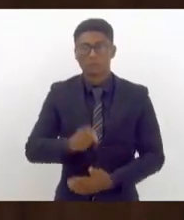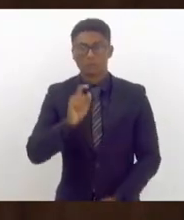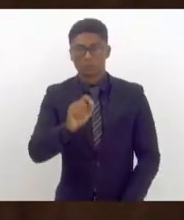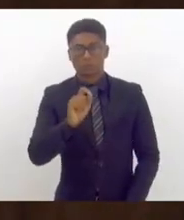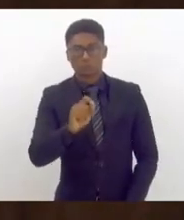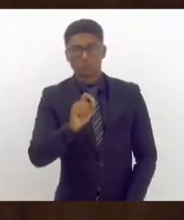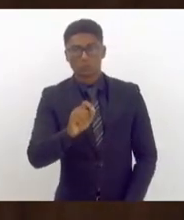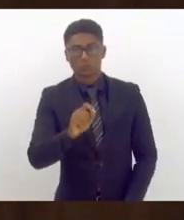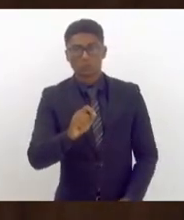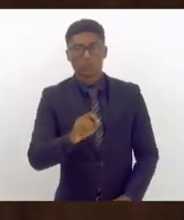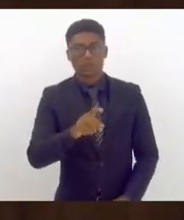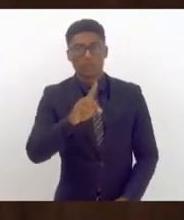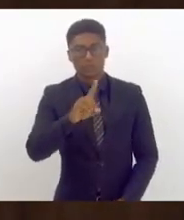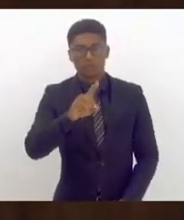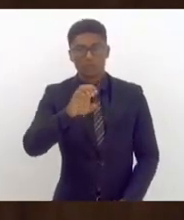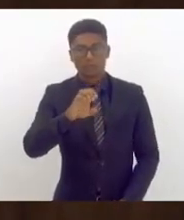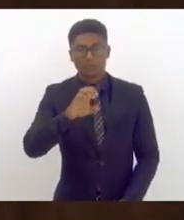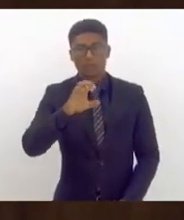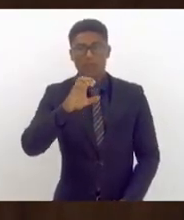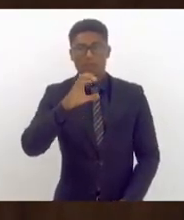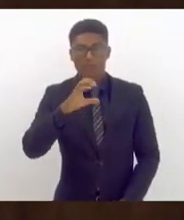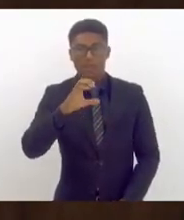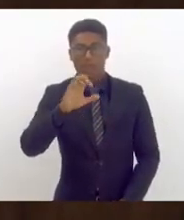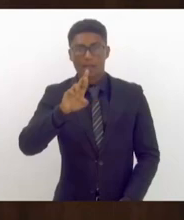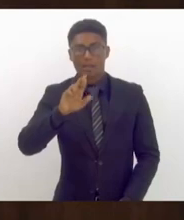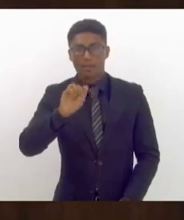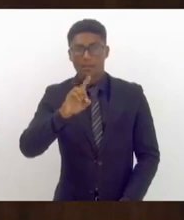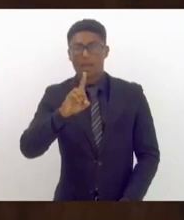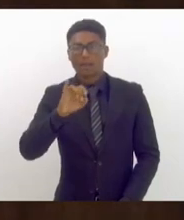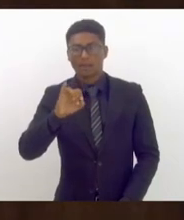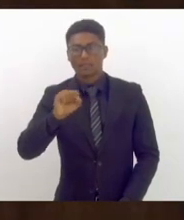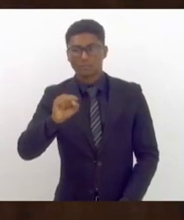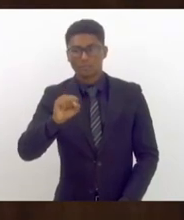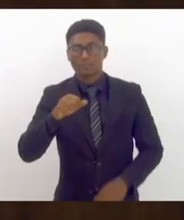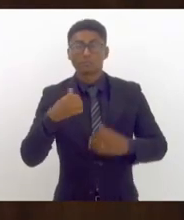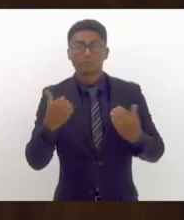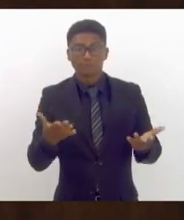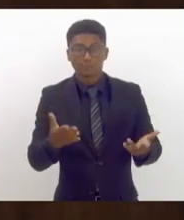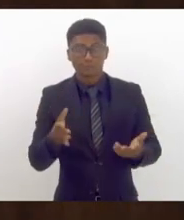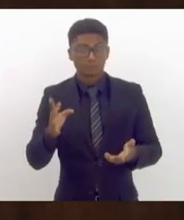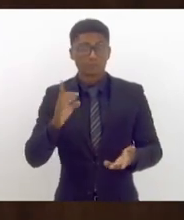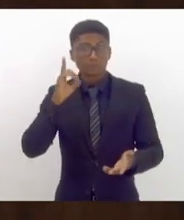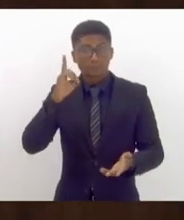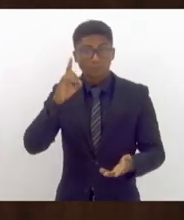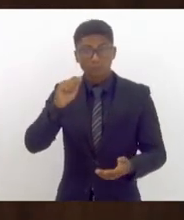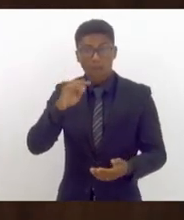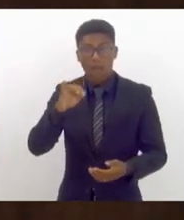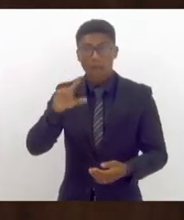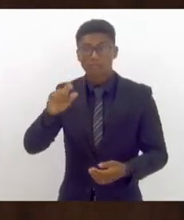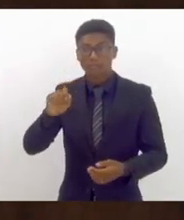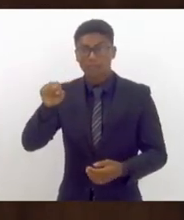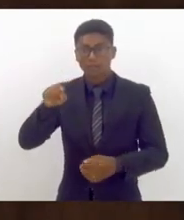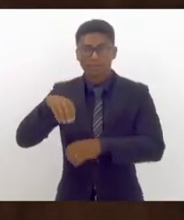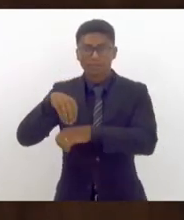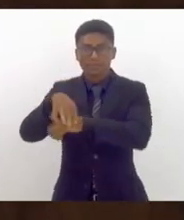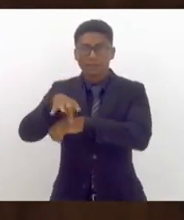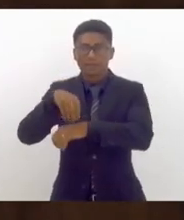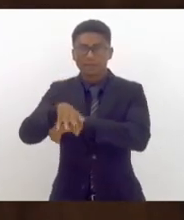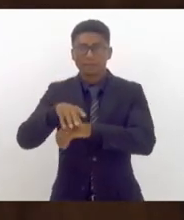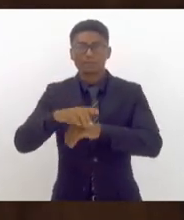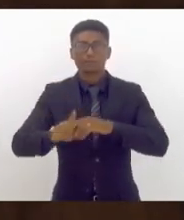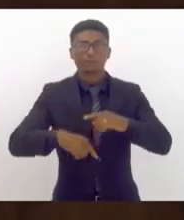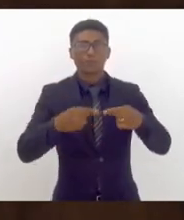interiorização das DECRADs. Então, essa indicação do deputado Átila Nunes, ela é fruto de um olhar